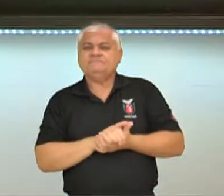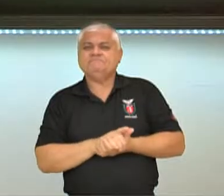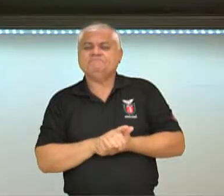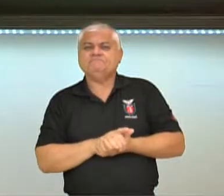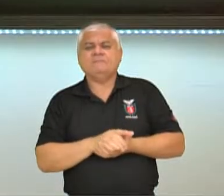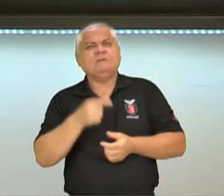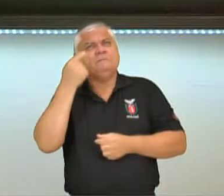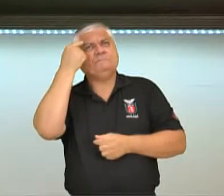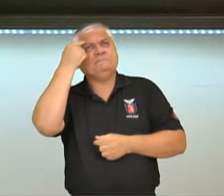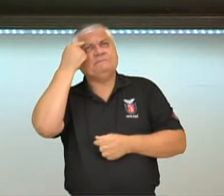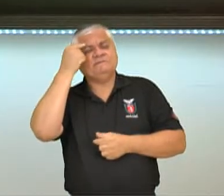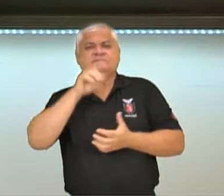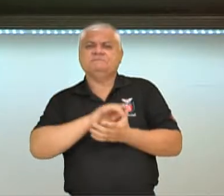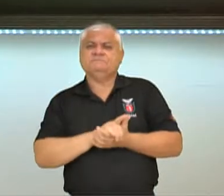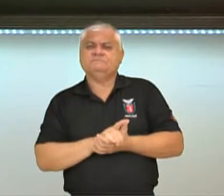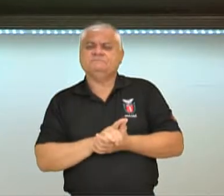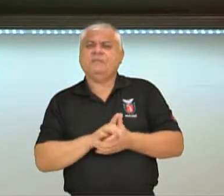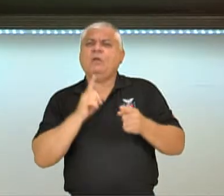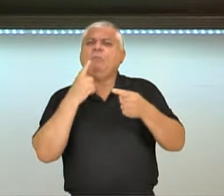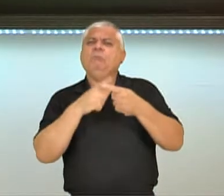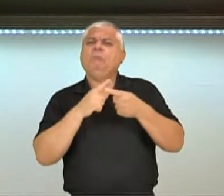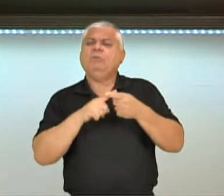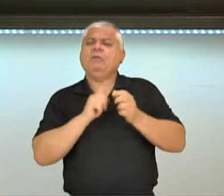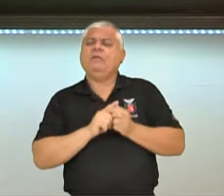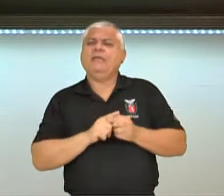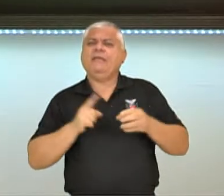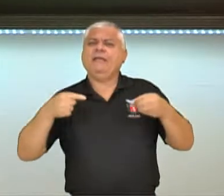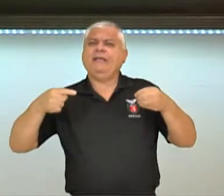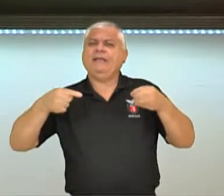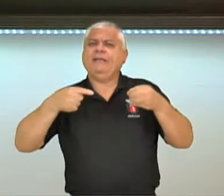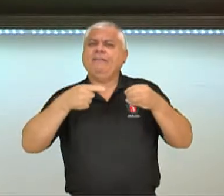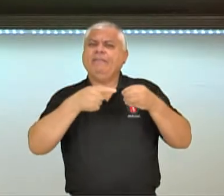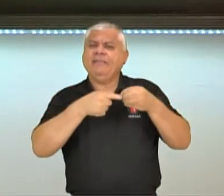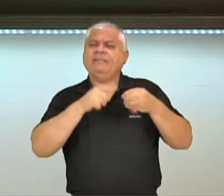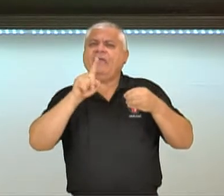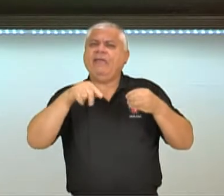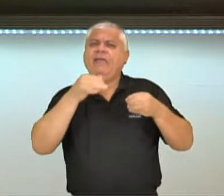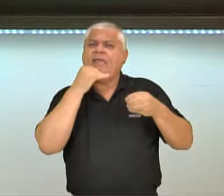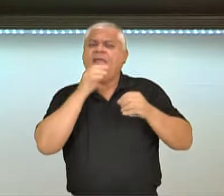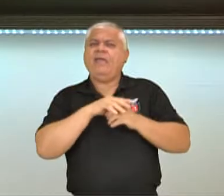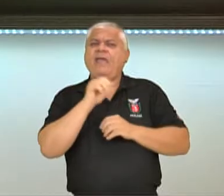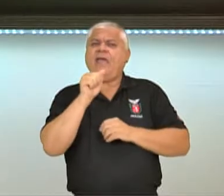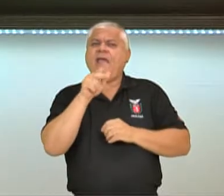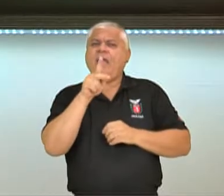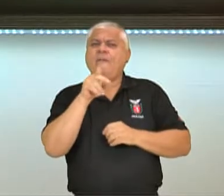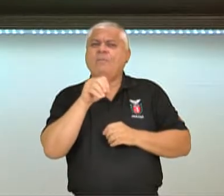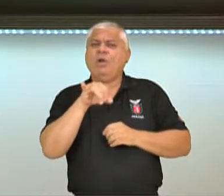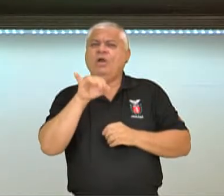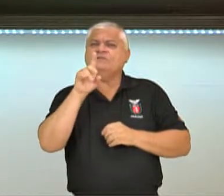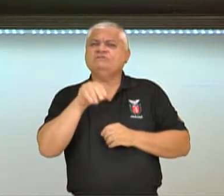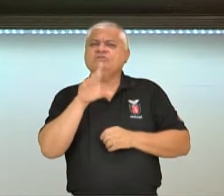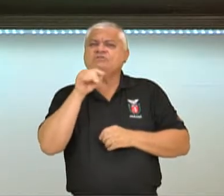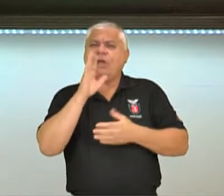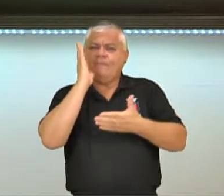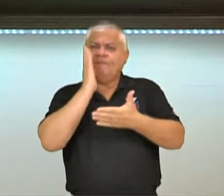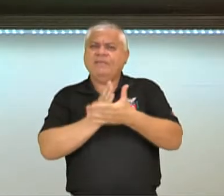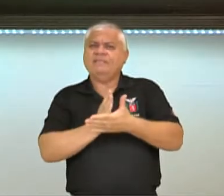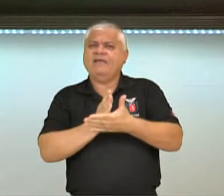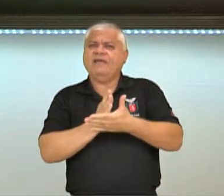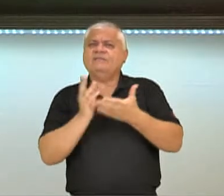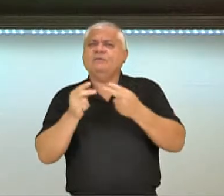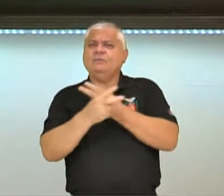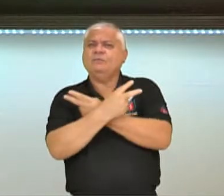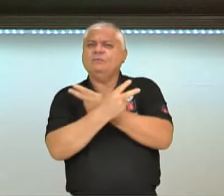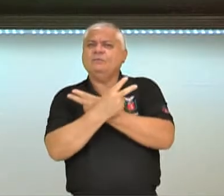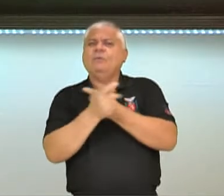Pensando aqui agora, por que os gametas são haploides? Haploide, o que é isso? Tem só metade do número de cromossomos. Por